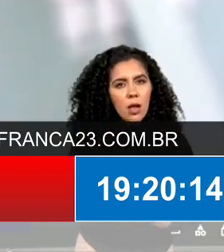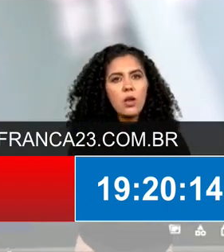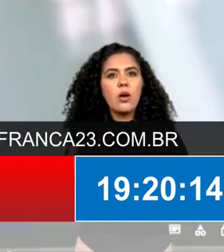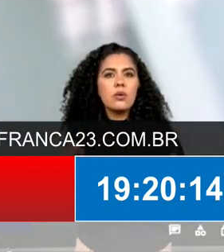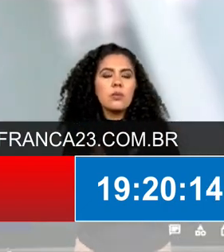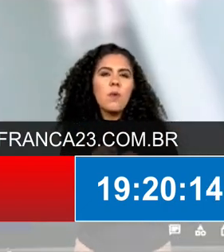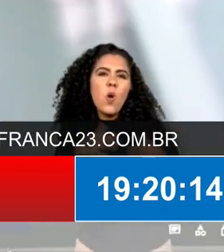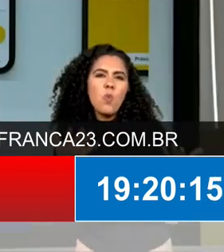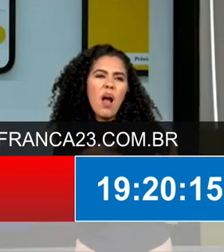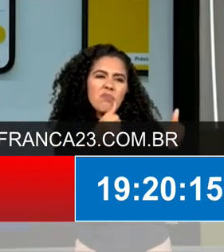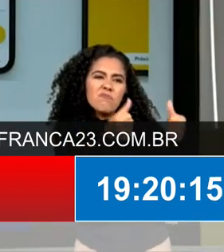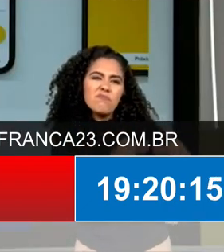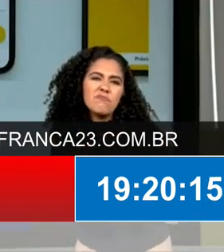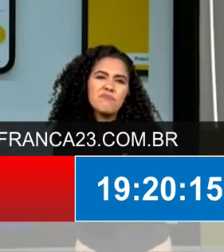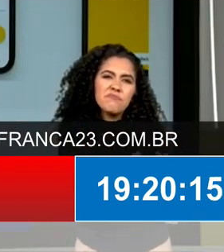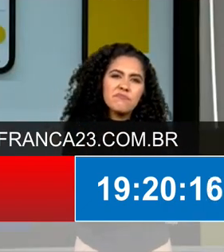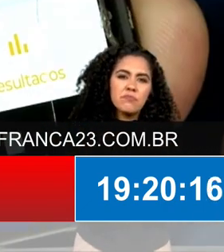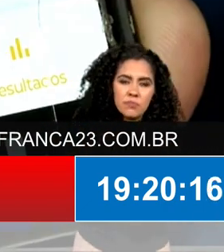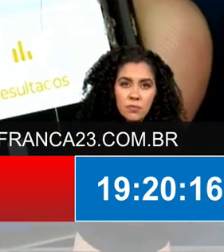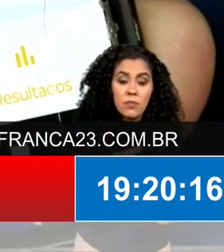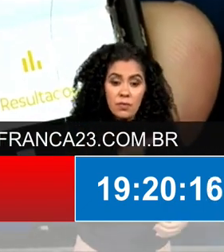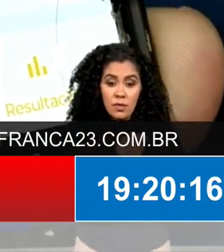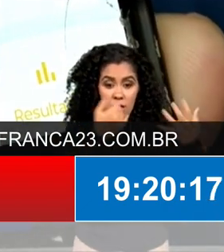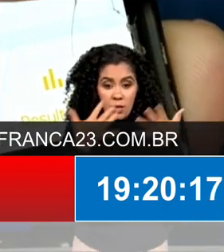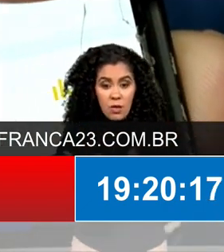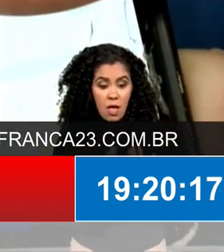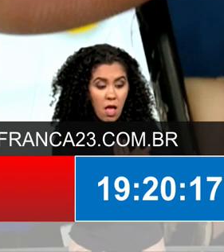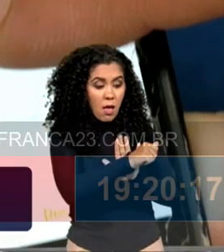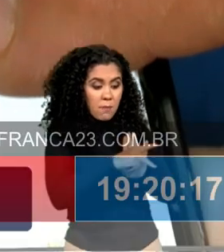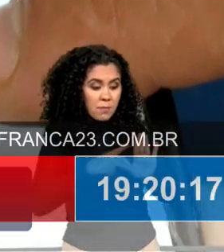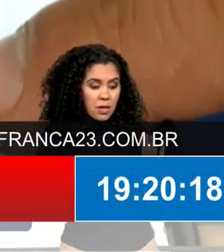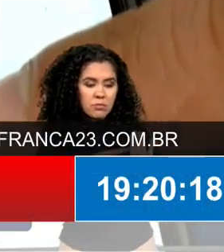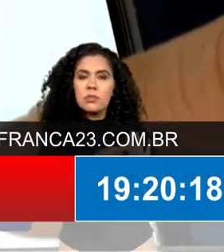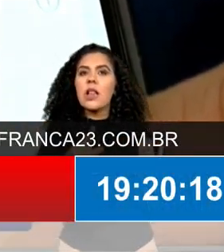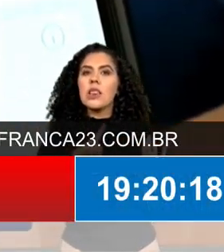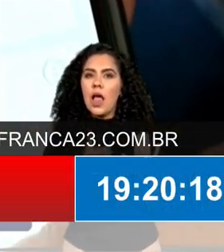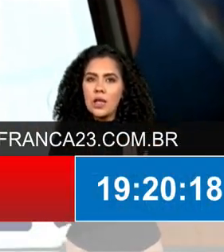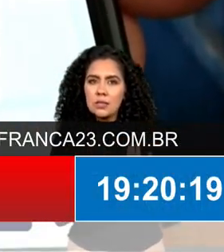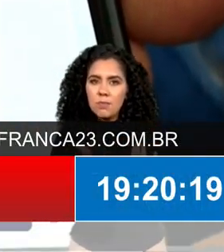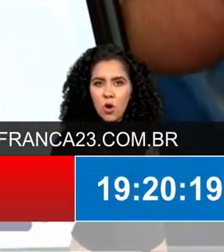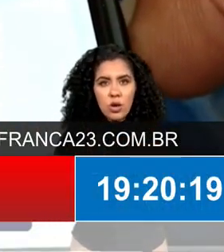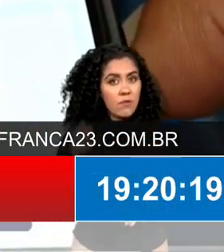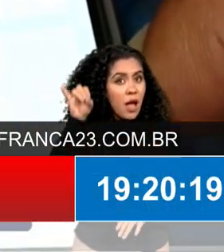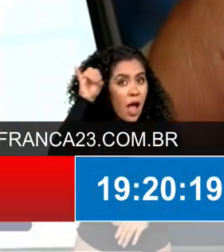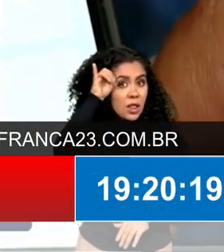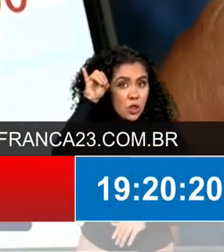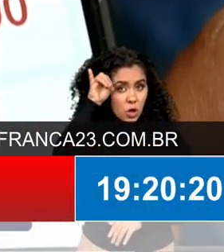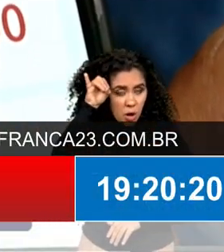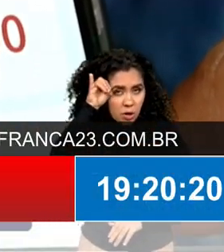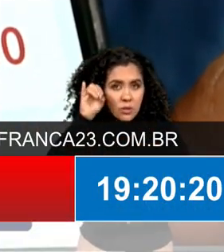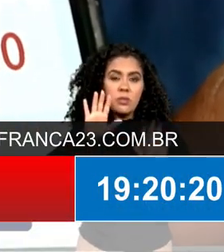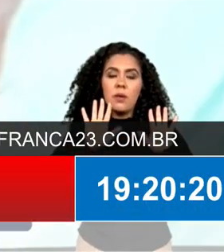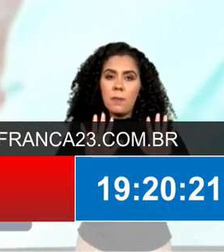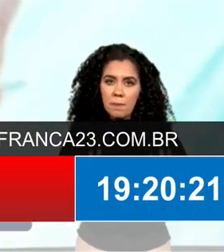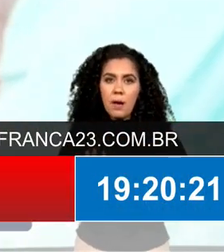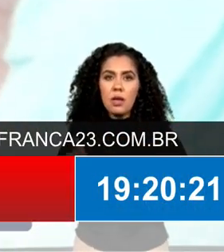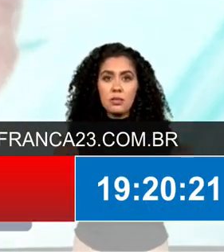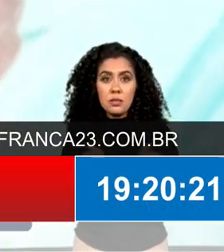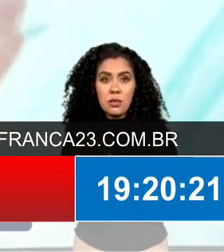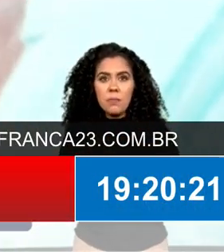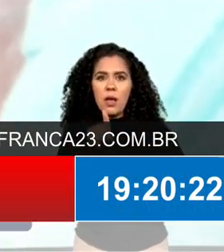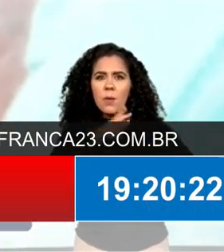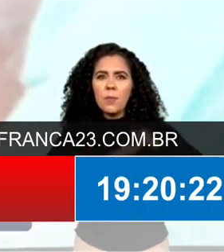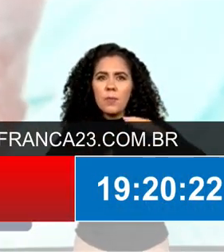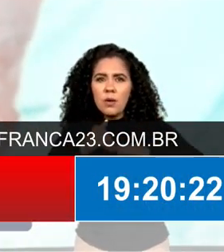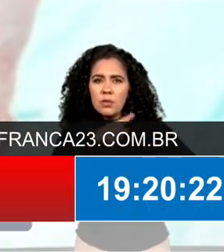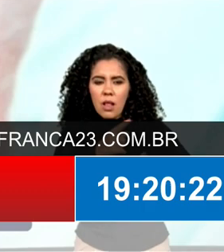sendo satisfatórias. Por enquanto, o aplicativo está disponível para Android. Segundo os seus